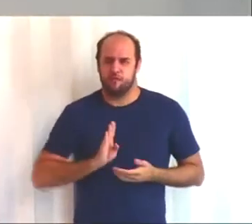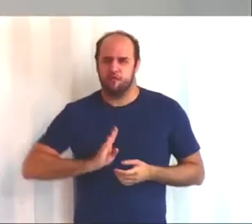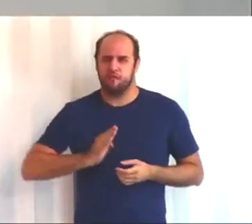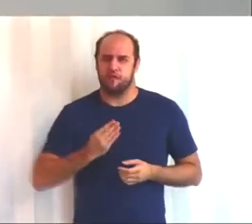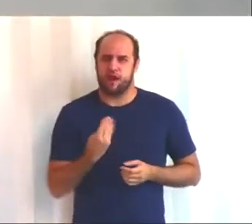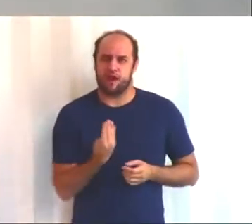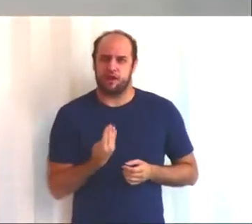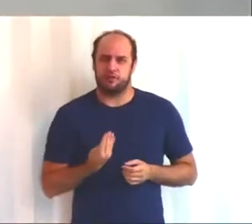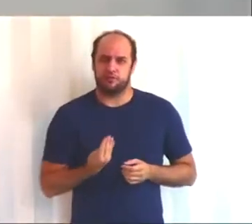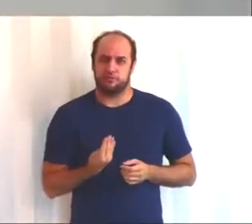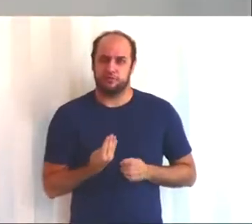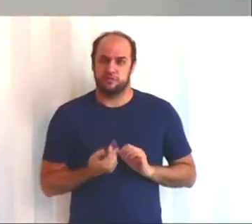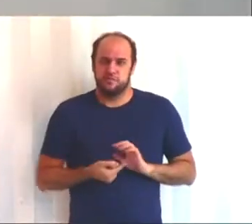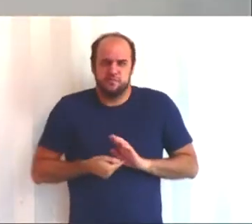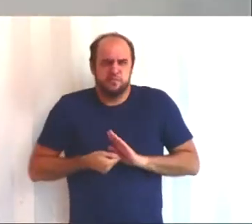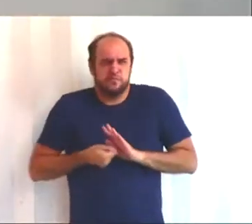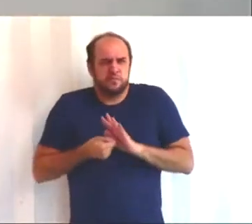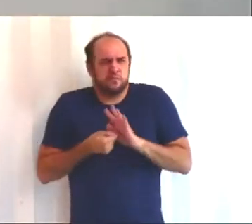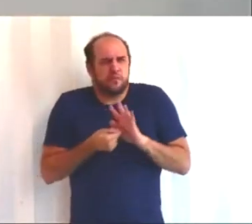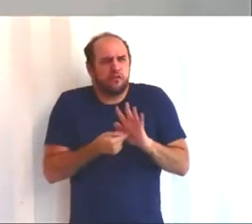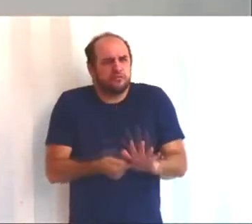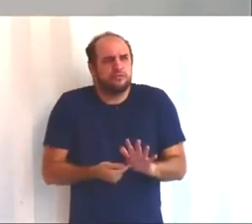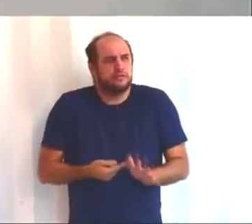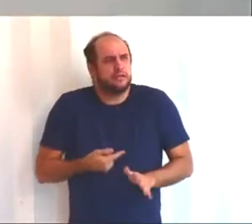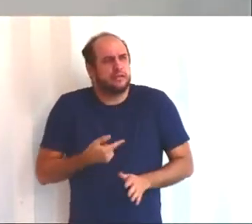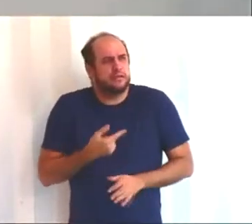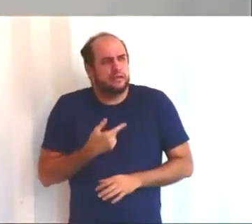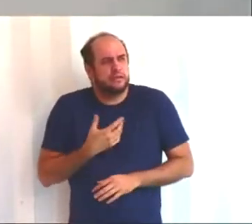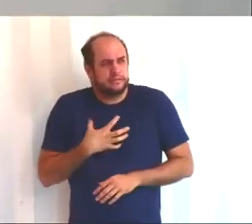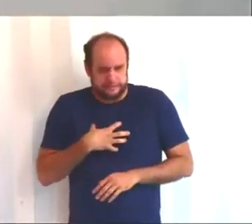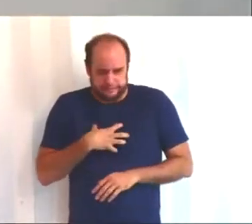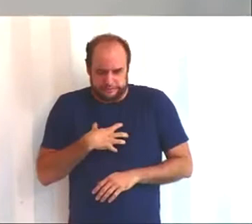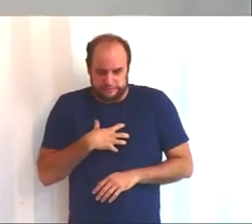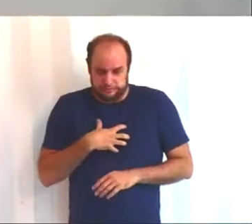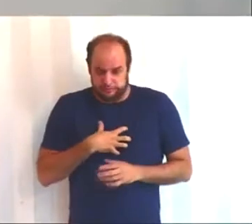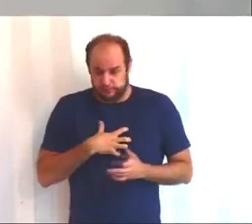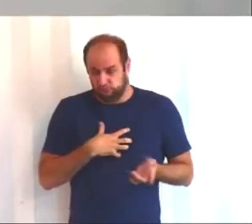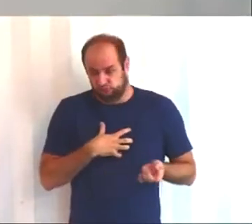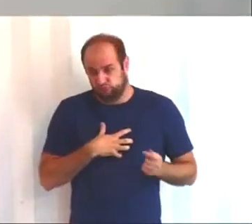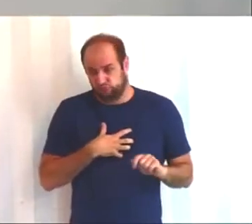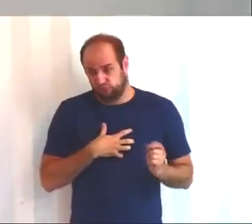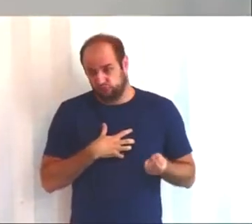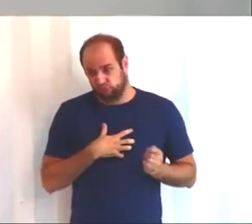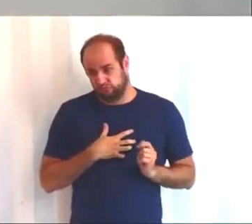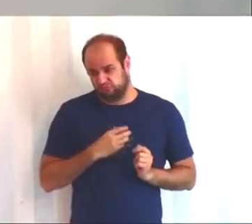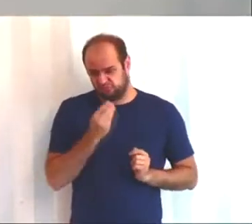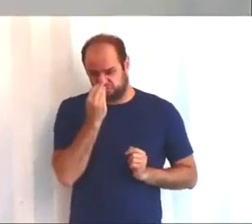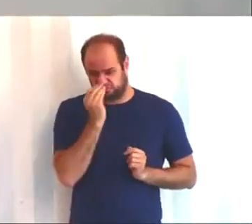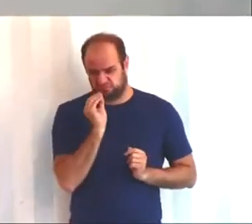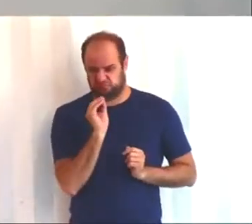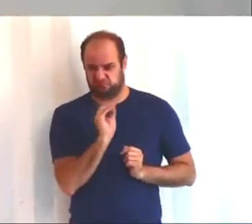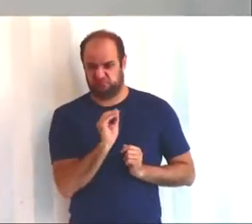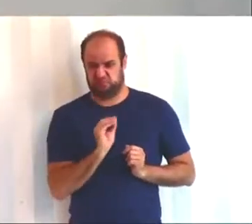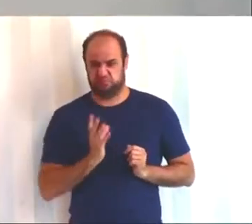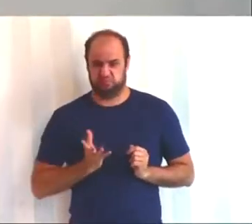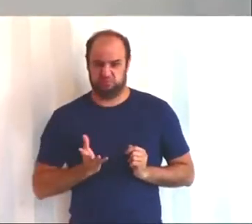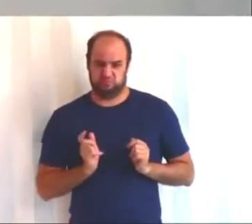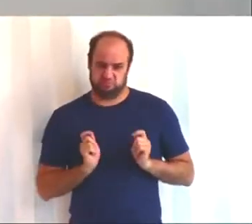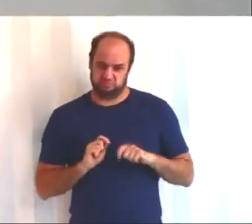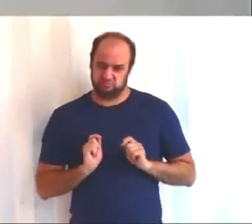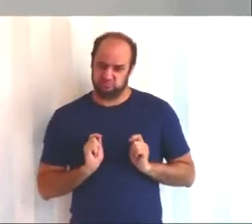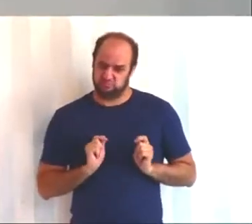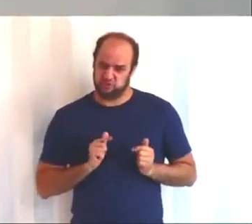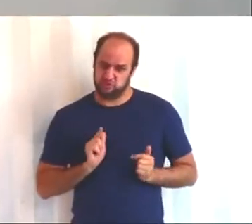se expresse algum sentimento que pode ser desprezo, que pode